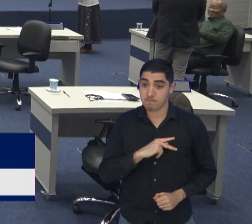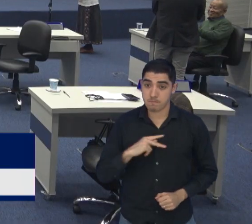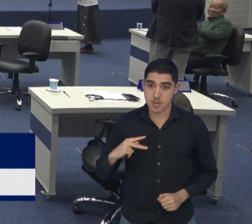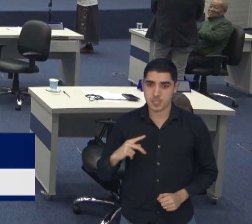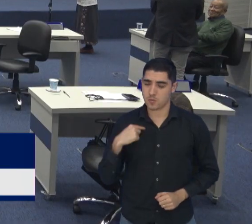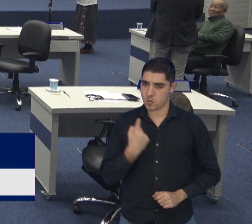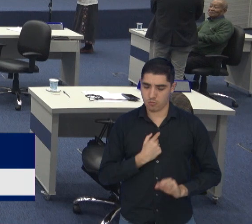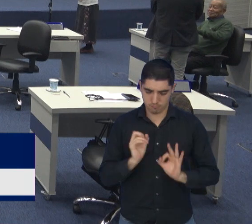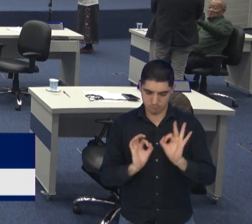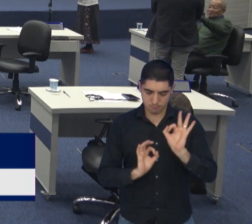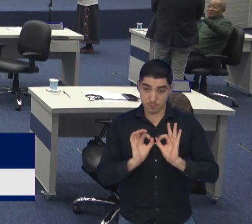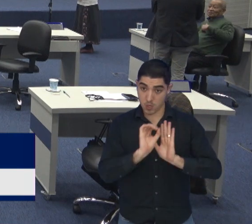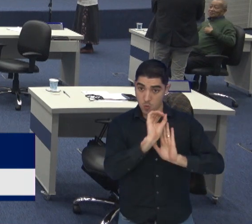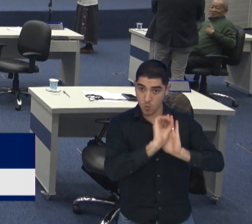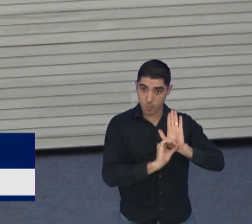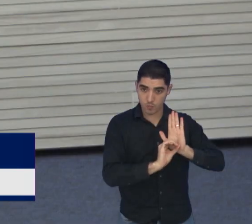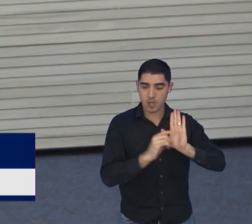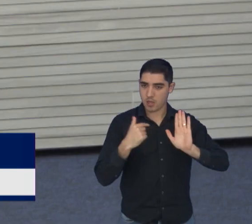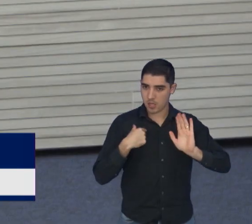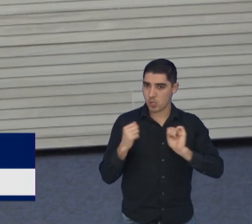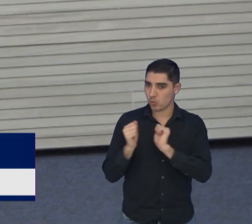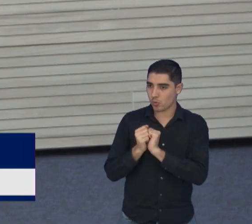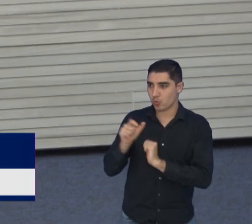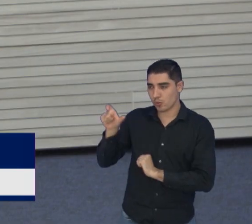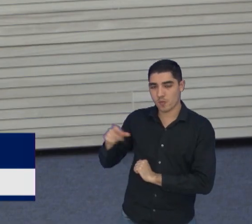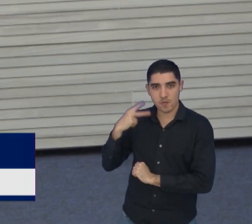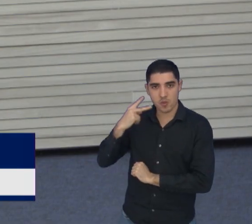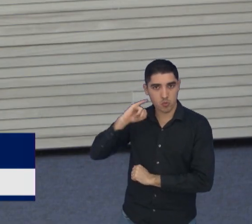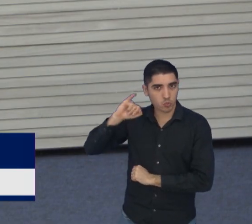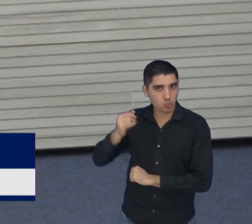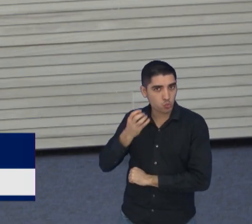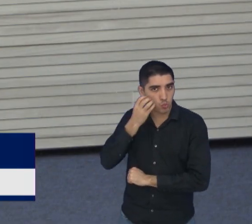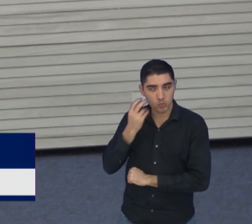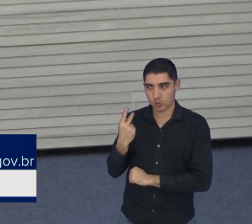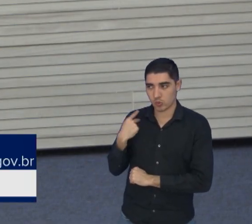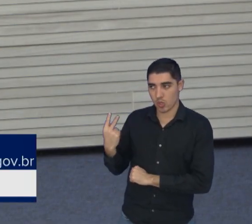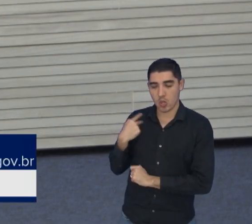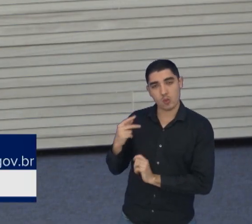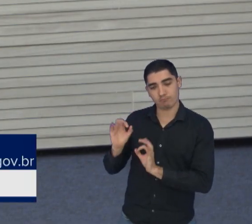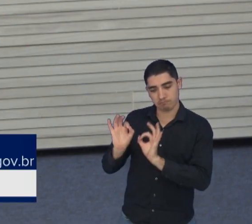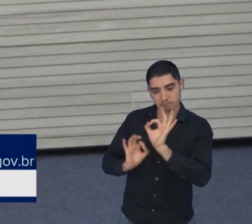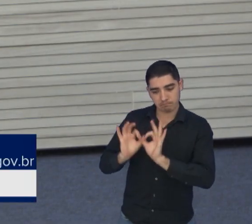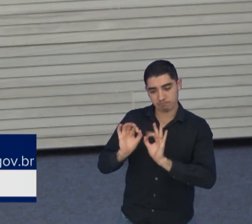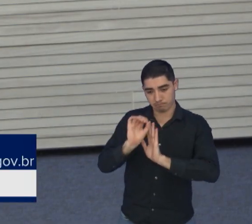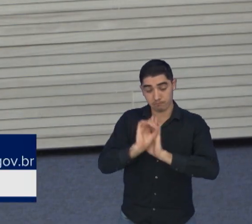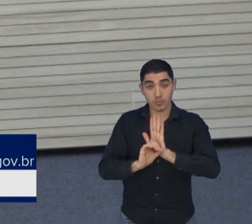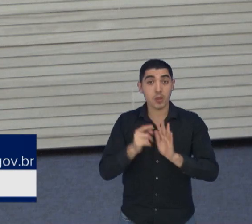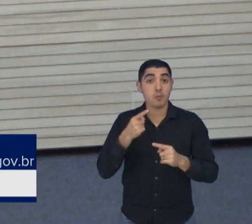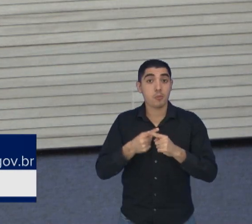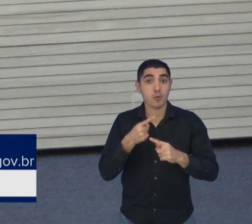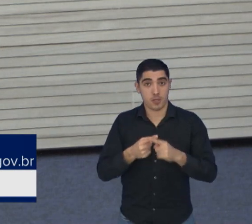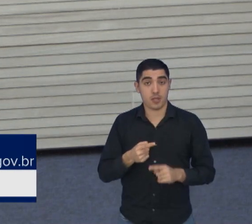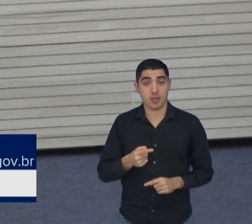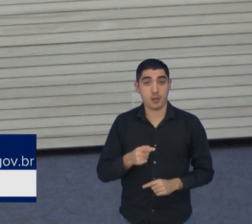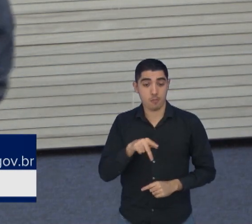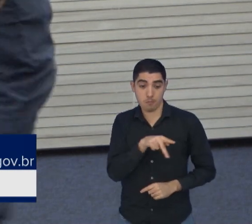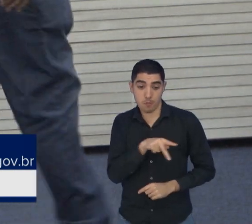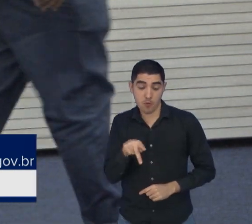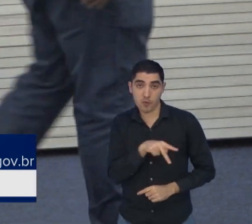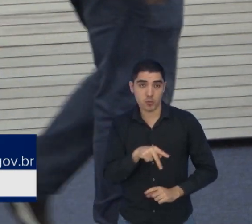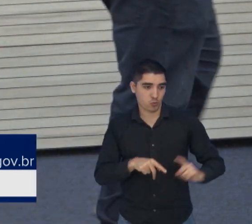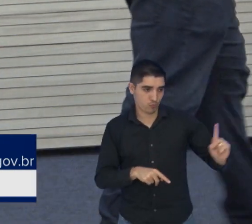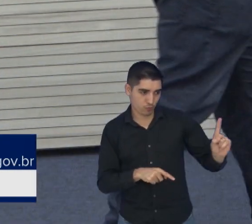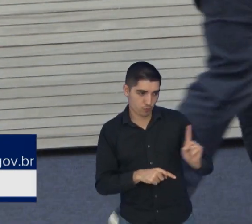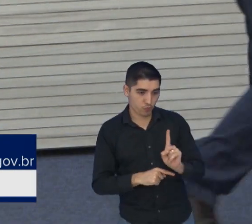um ofício, eu, a vereadora Juliana Fraga, nós recebemos no gabinete o professor